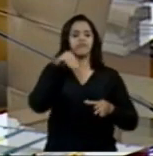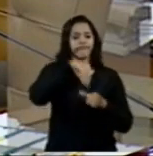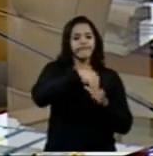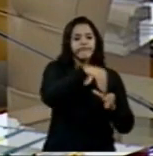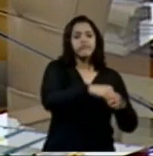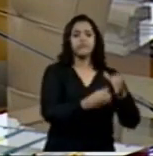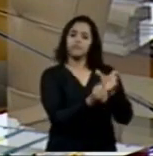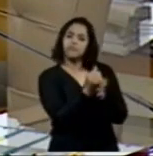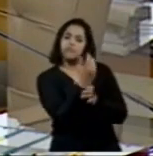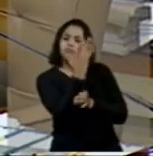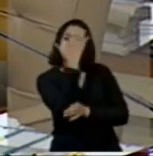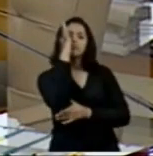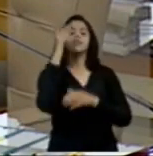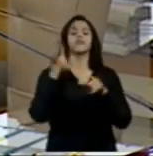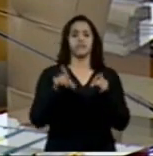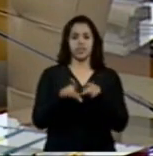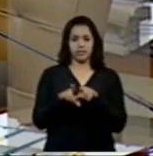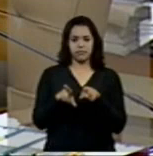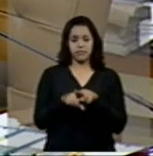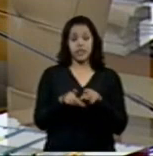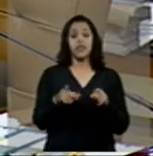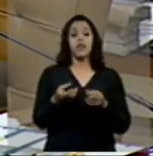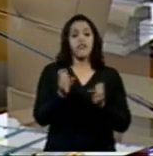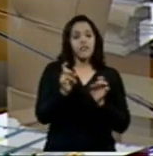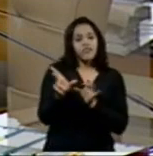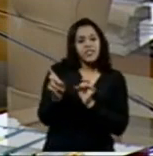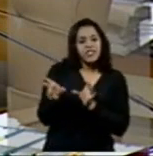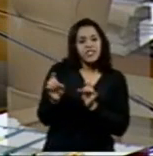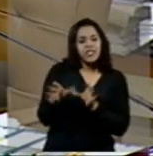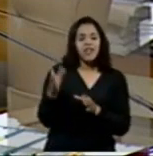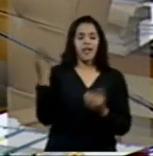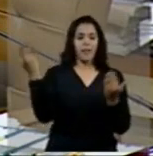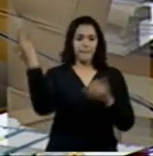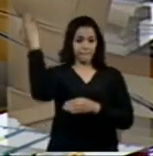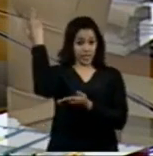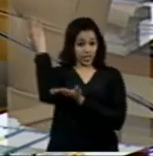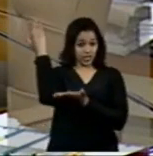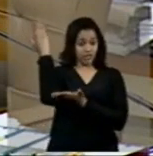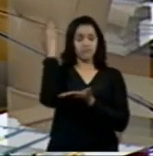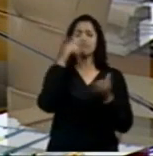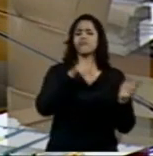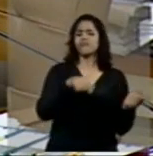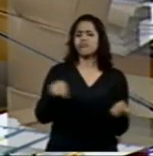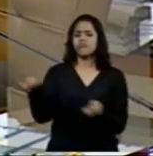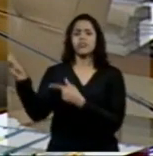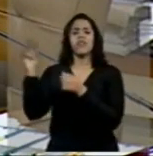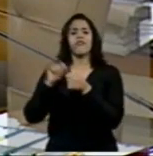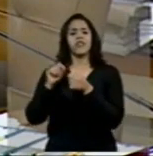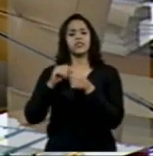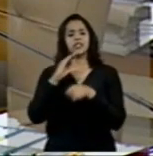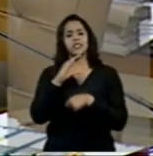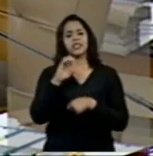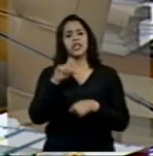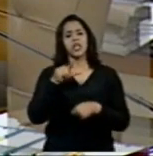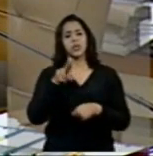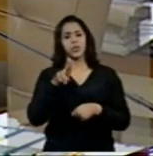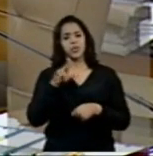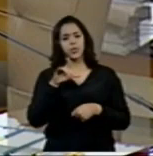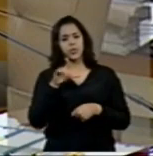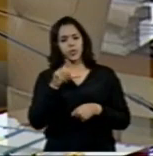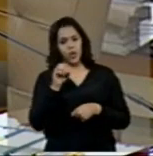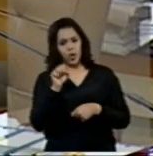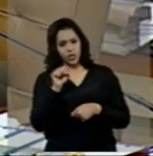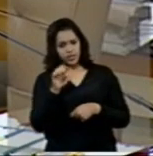florestamento e reflorestamento, preparo, beneficiamento, comercialização de toras de madeira apropriadas para fabricação de celulose para o